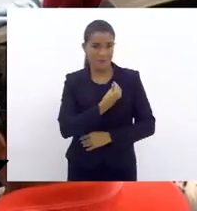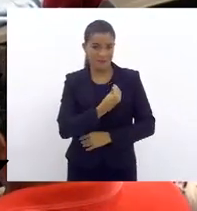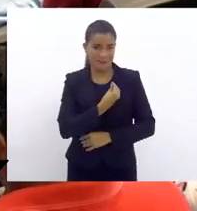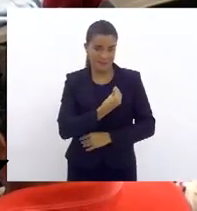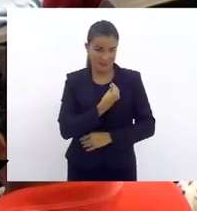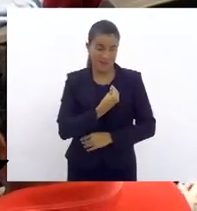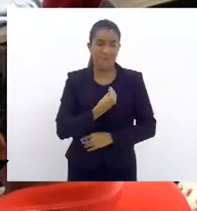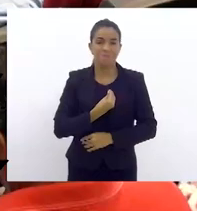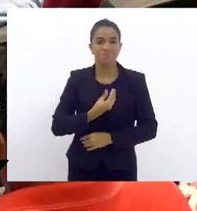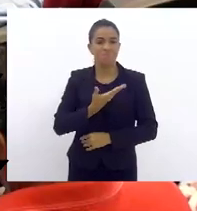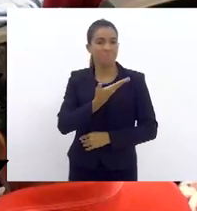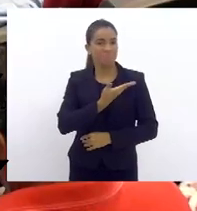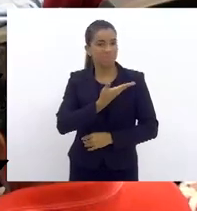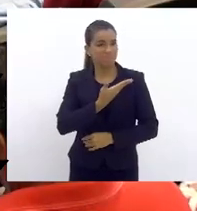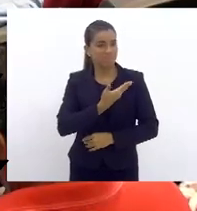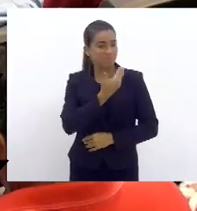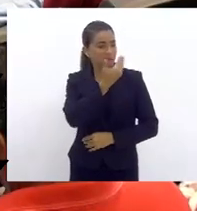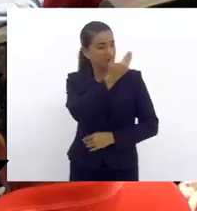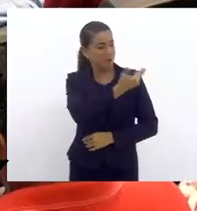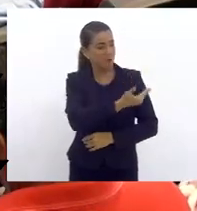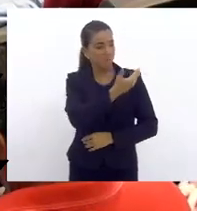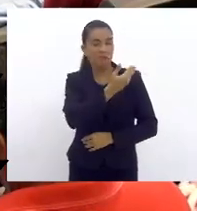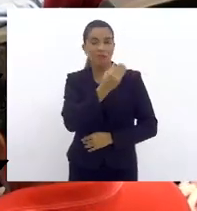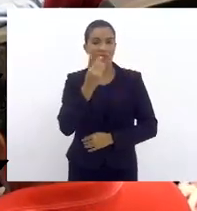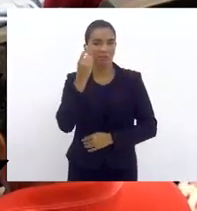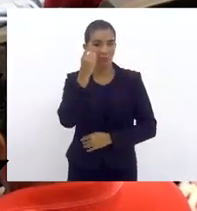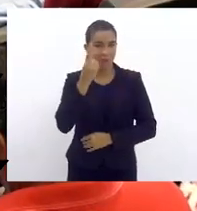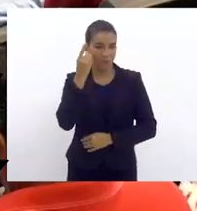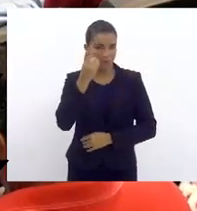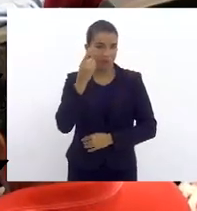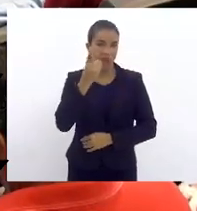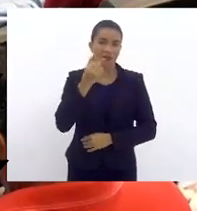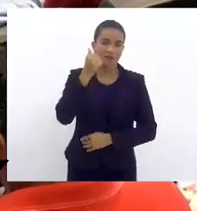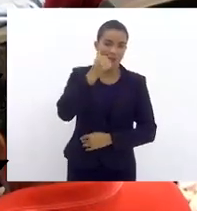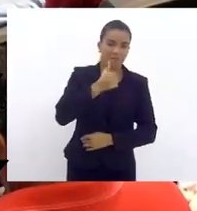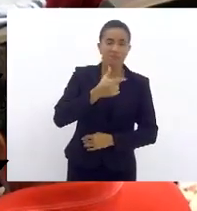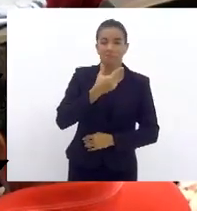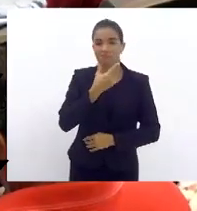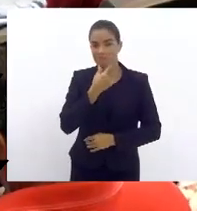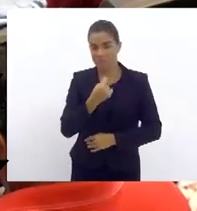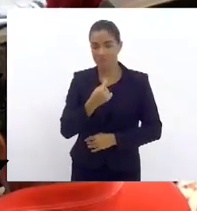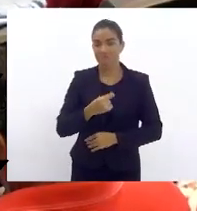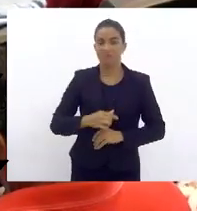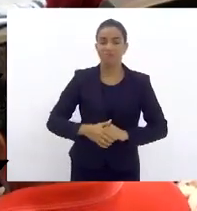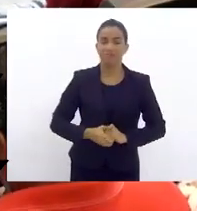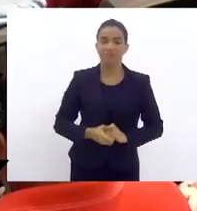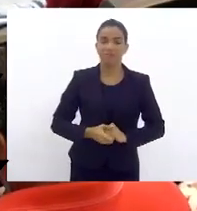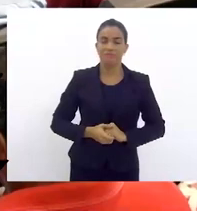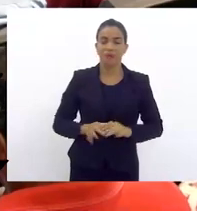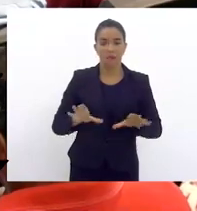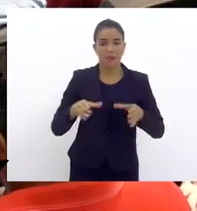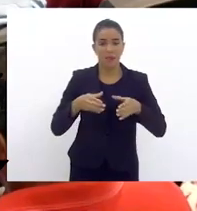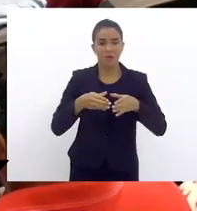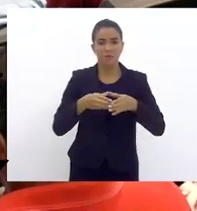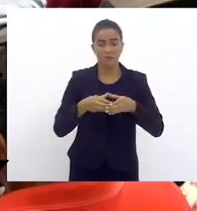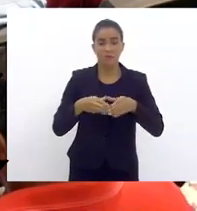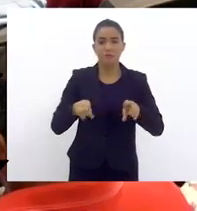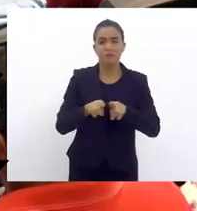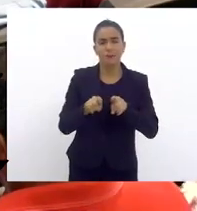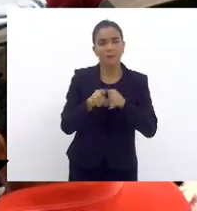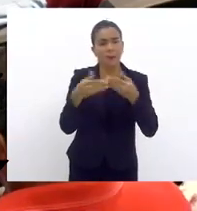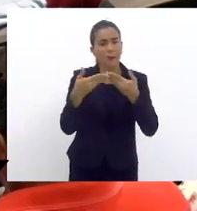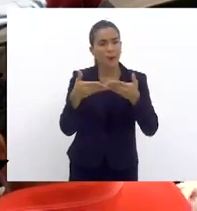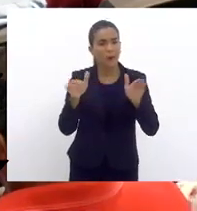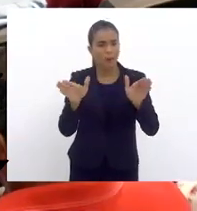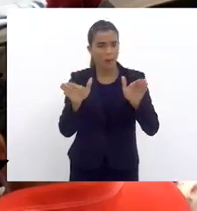minhas companheiras deputadas deputados aqui da comissão e uma abertura